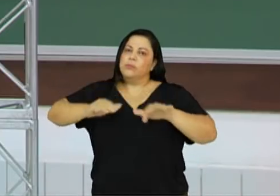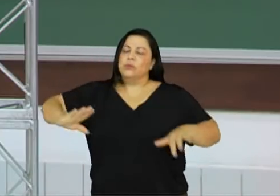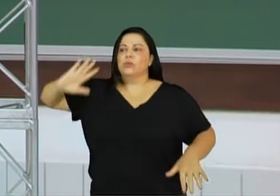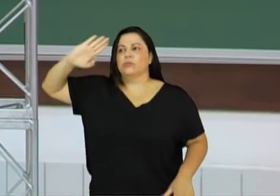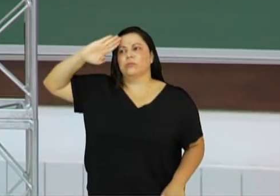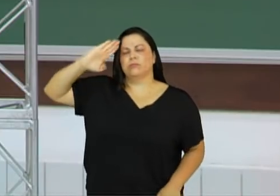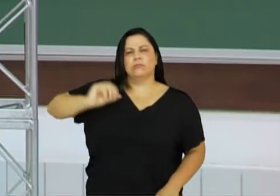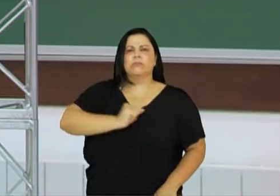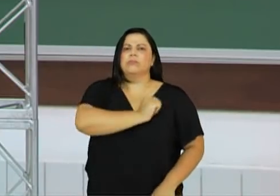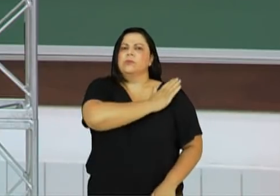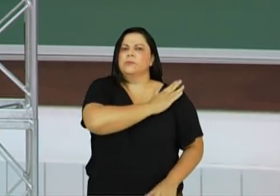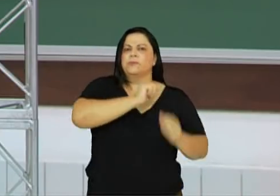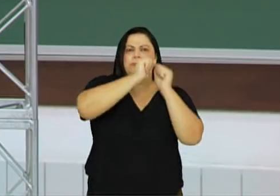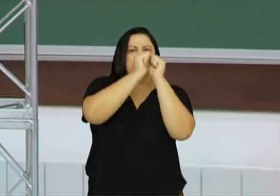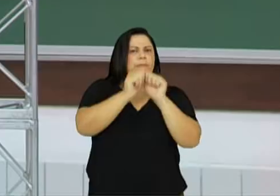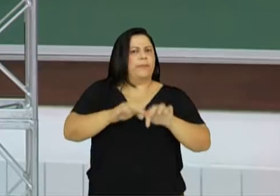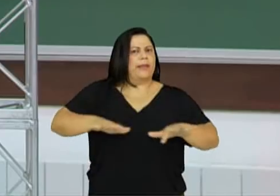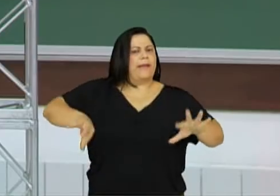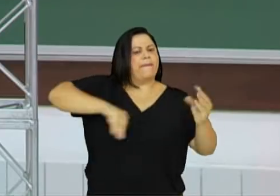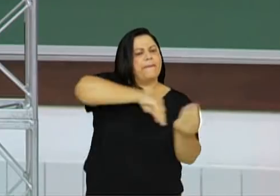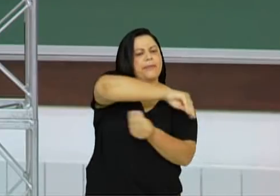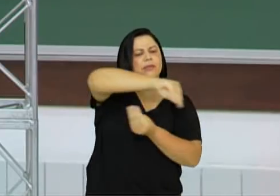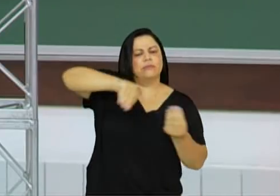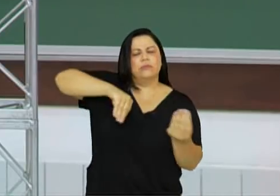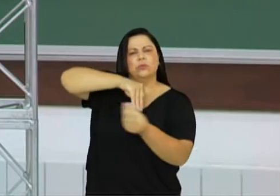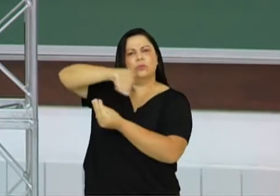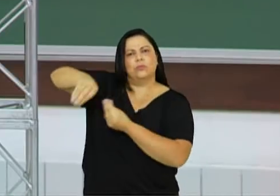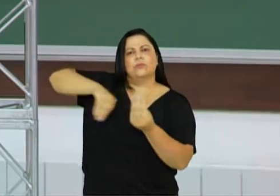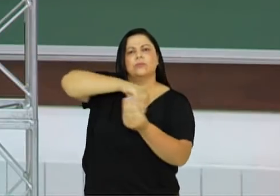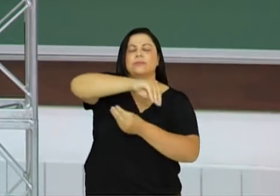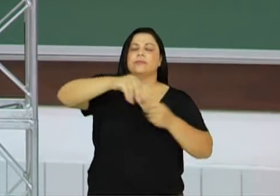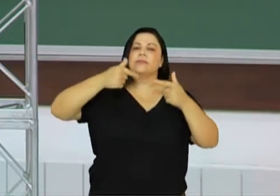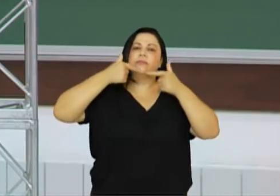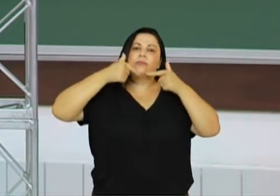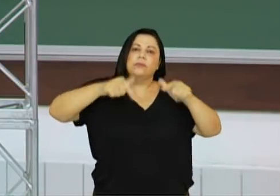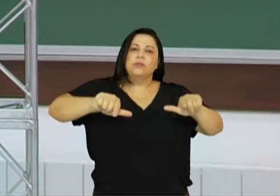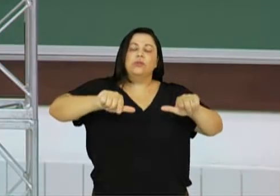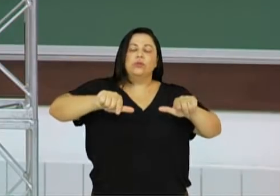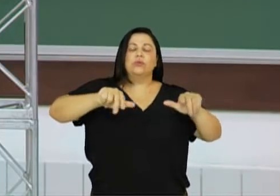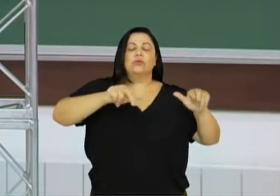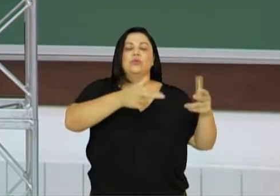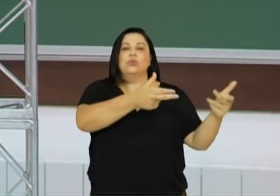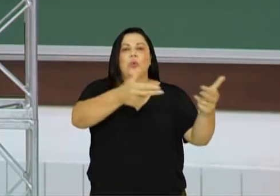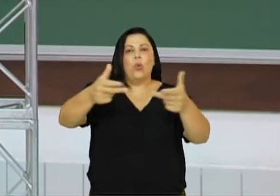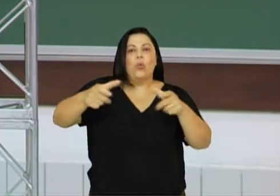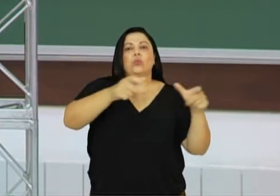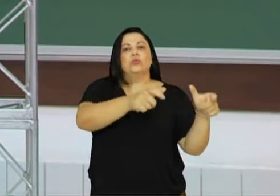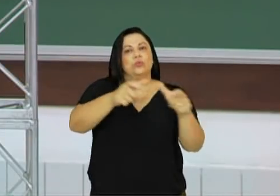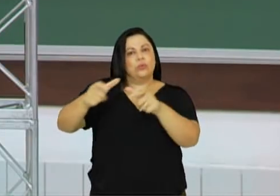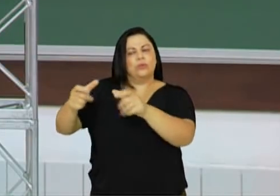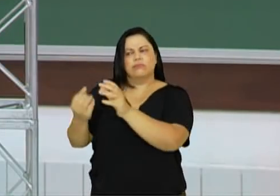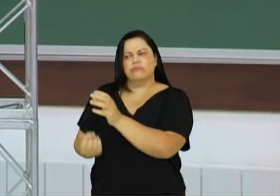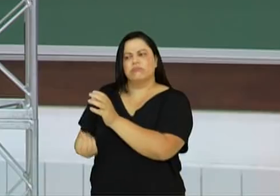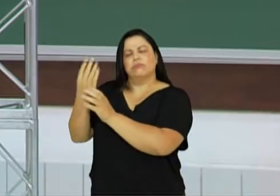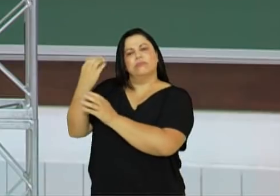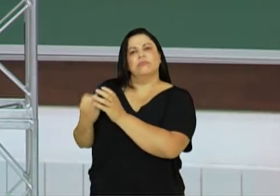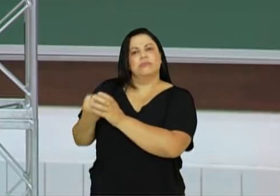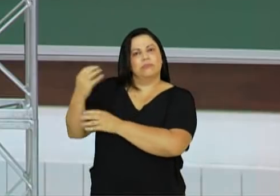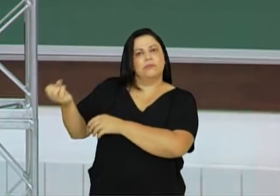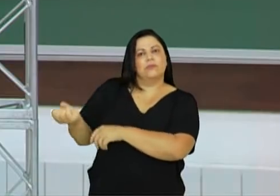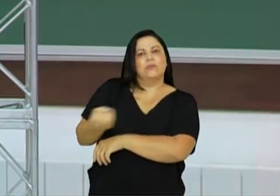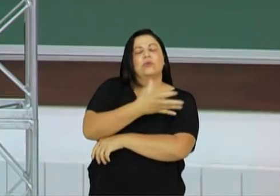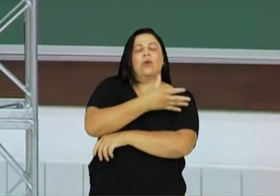de Roma, o latim foi se misturando com as línguas de outros lugares. Daí a gente tem o nascimento dessa língua neolatina. No